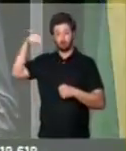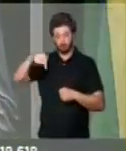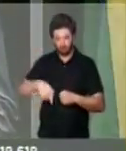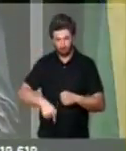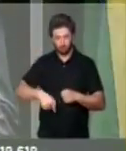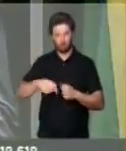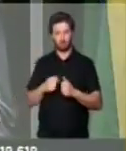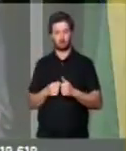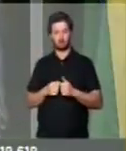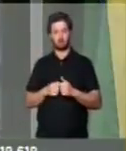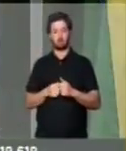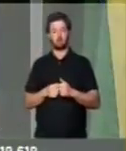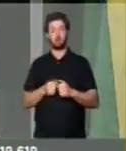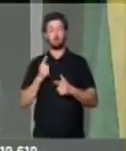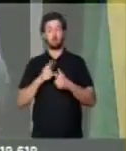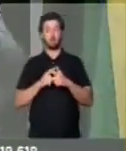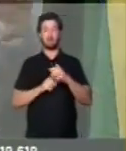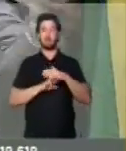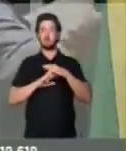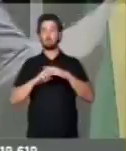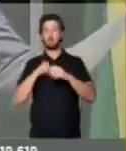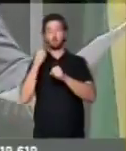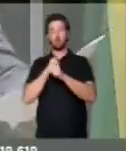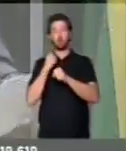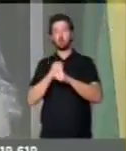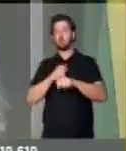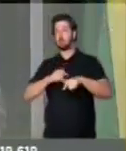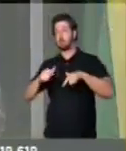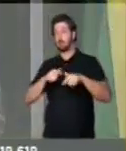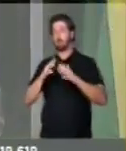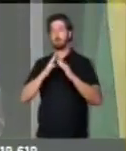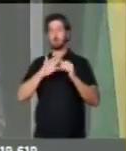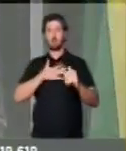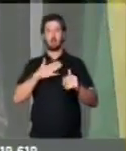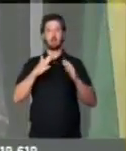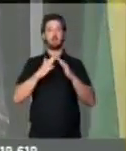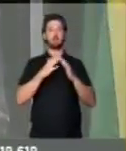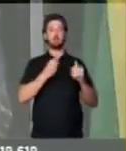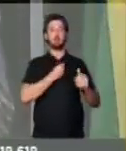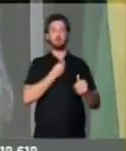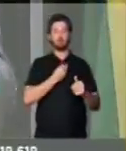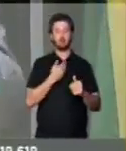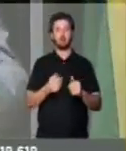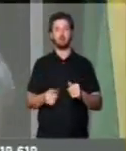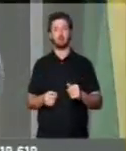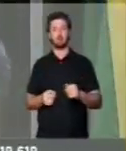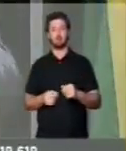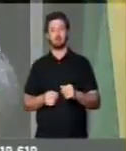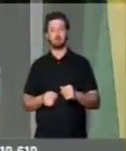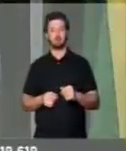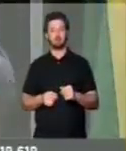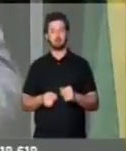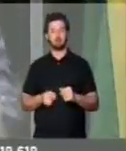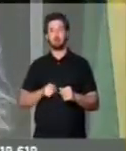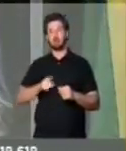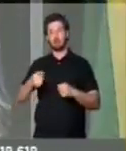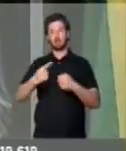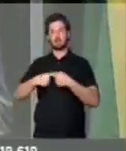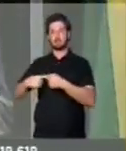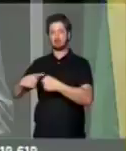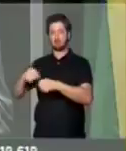que as empreiteiras que trabalharam no Minha Casa Minha Vida 1 e 2 na região de Caxias do Sul, Bento